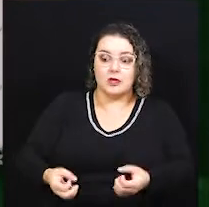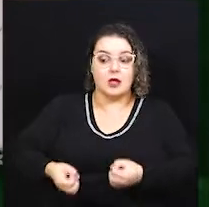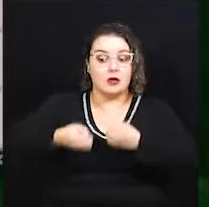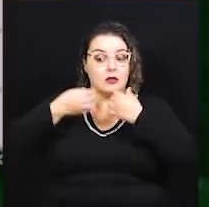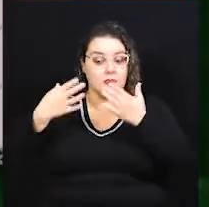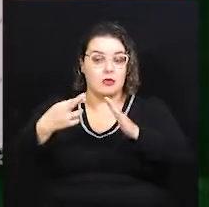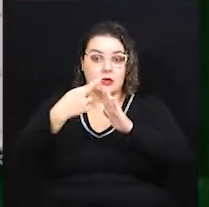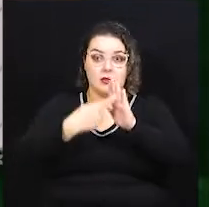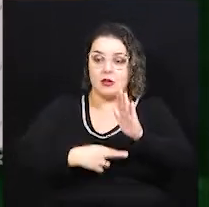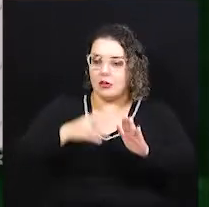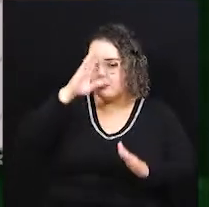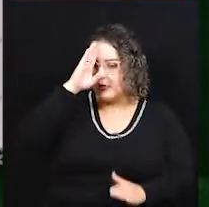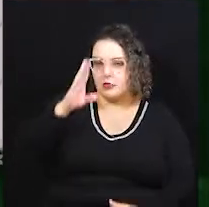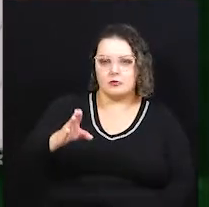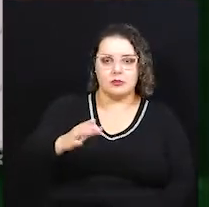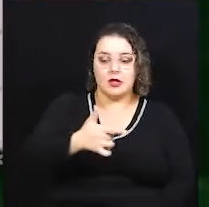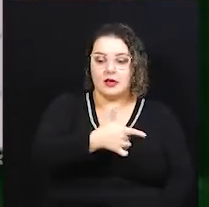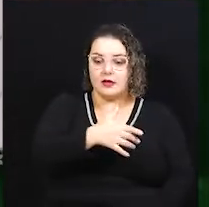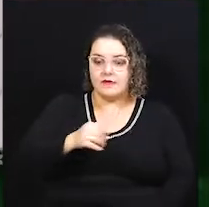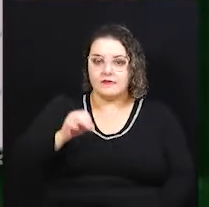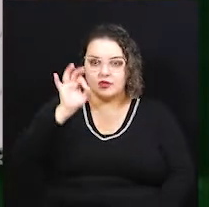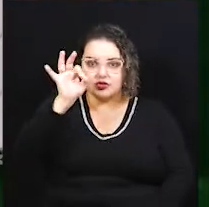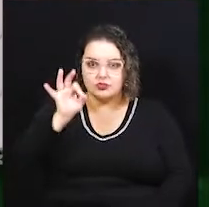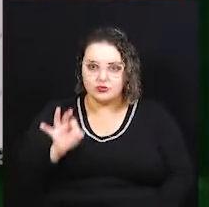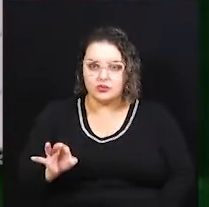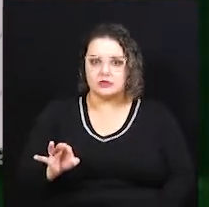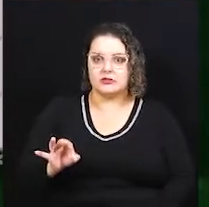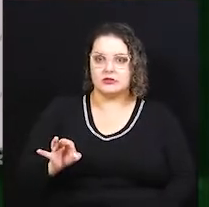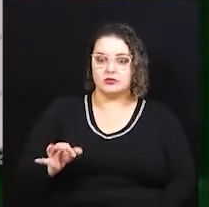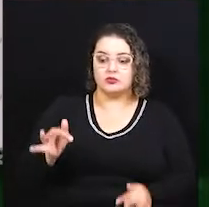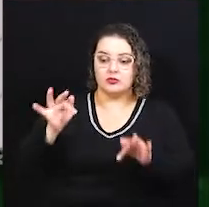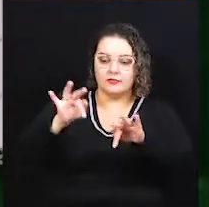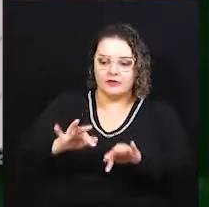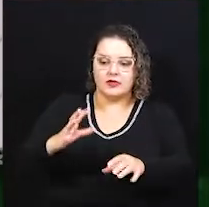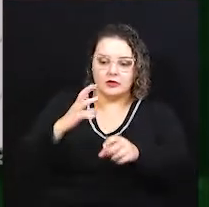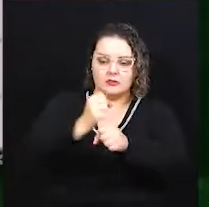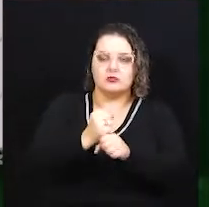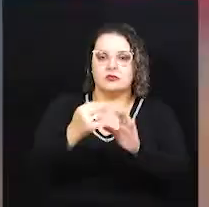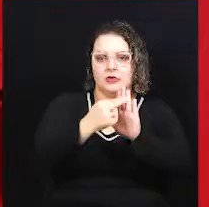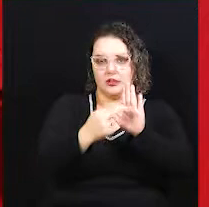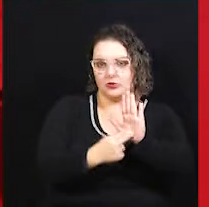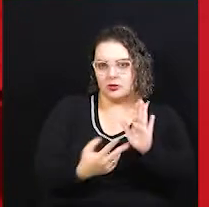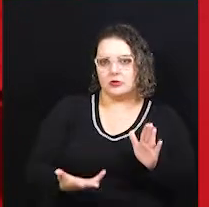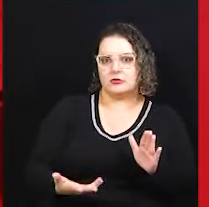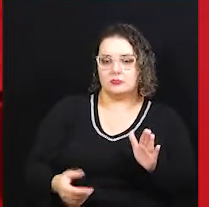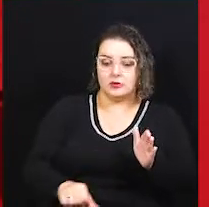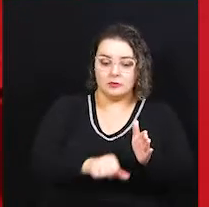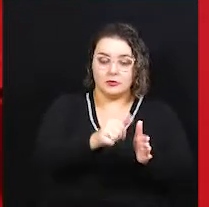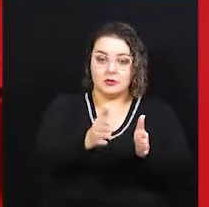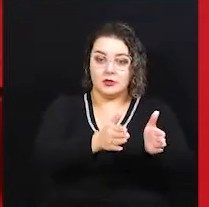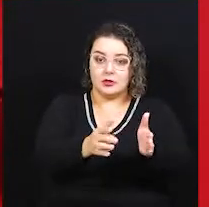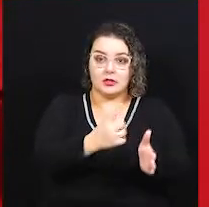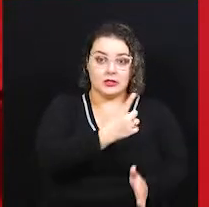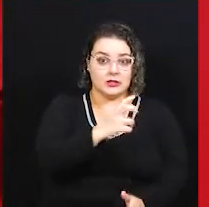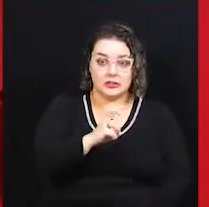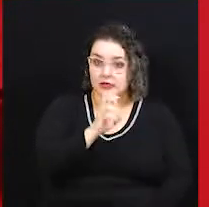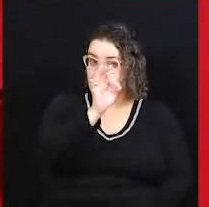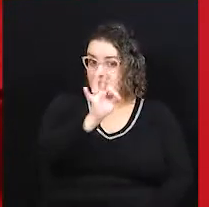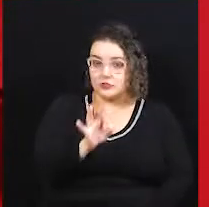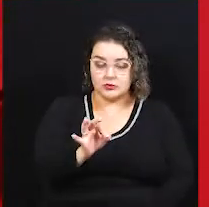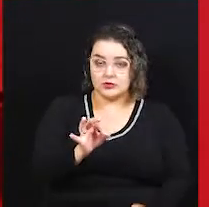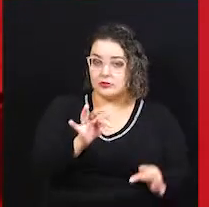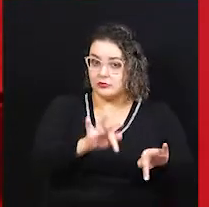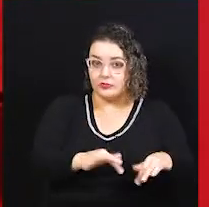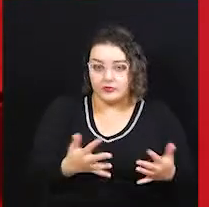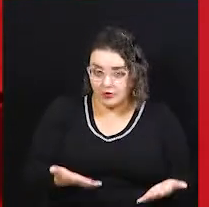é essencial. A redação é 20% da nota final do aluno, ao passo que a primeira fase compõe apenas 15% da nota